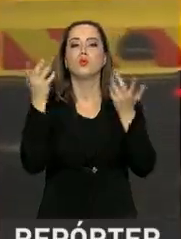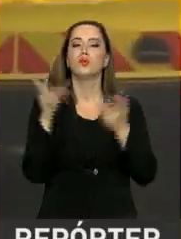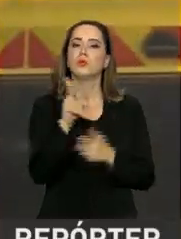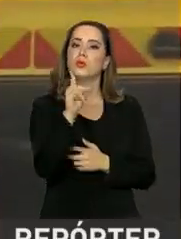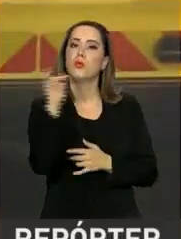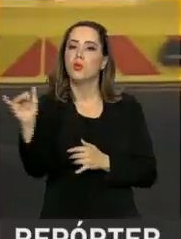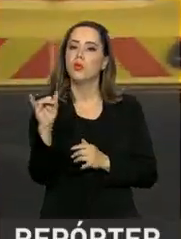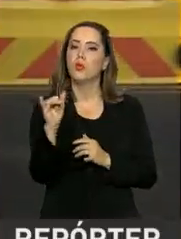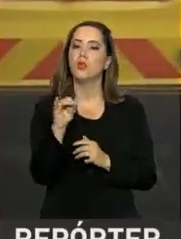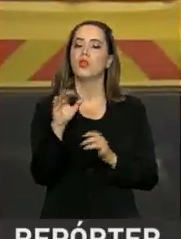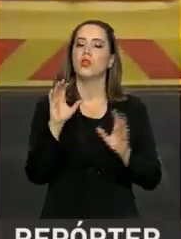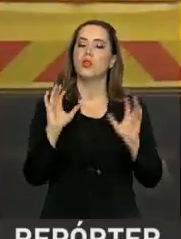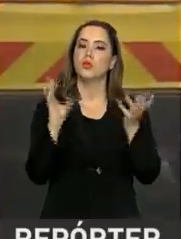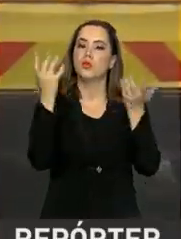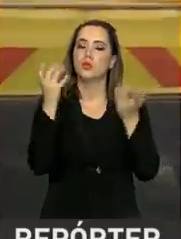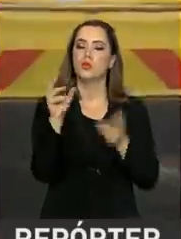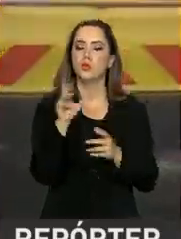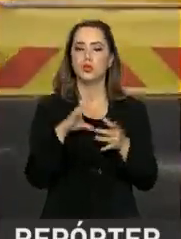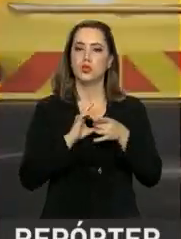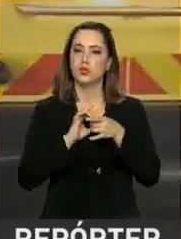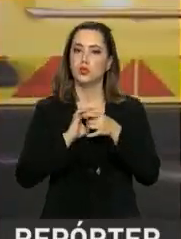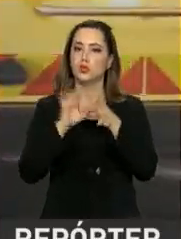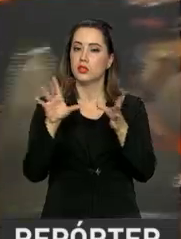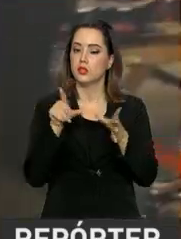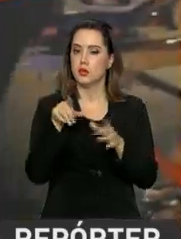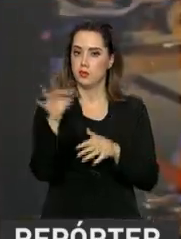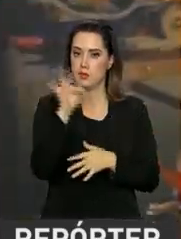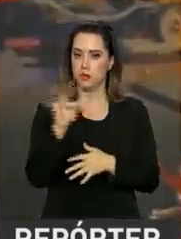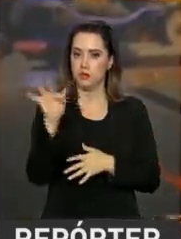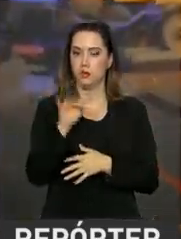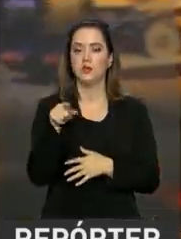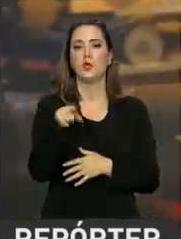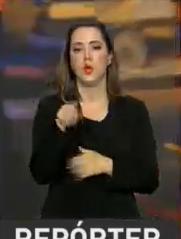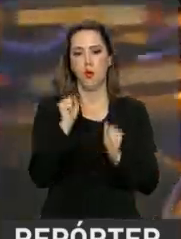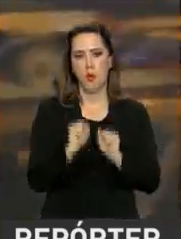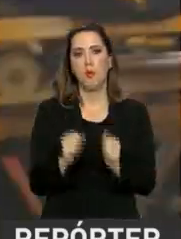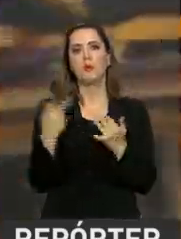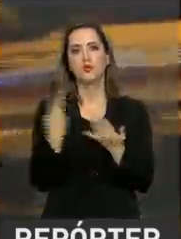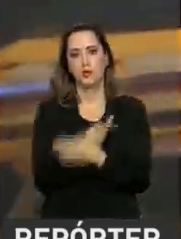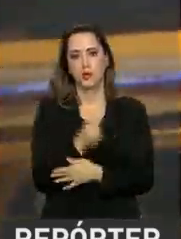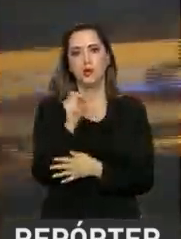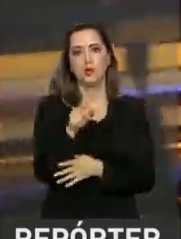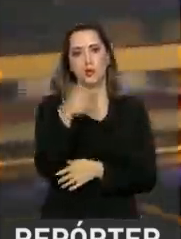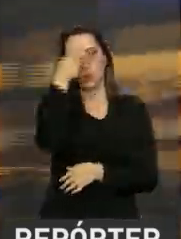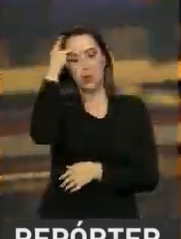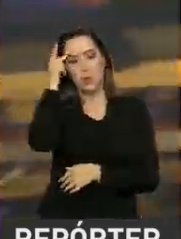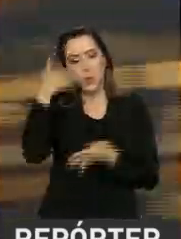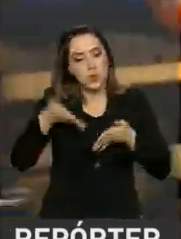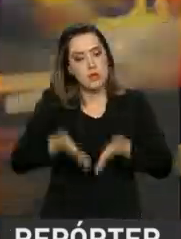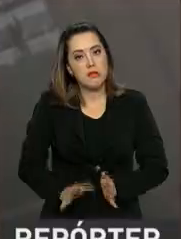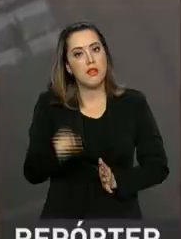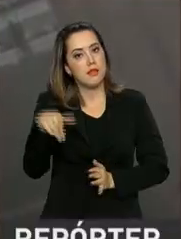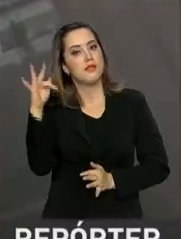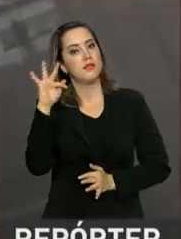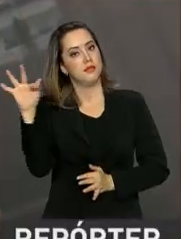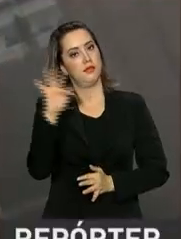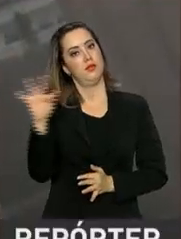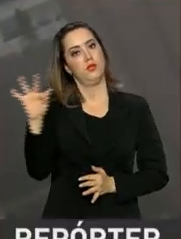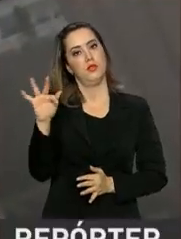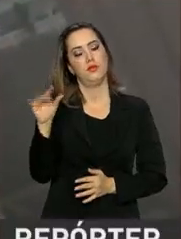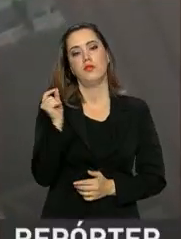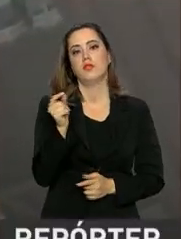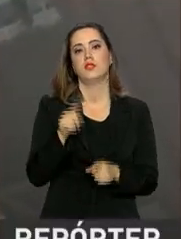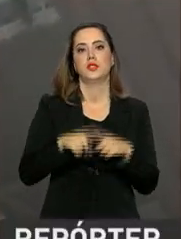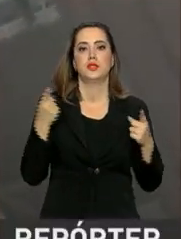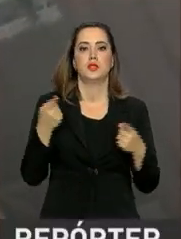Francês, pode ter sido perpetrado por um cidadão francês que nasceu na Tunísia, esse cidadão de 31 anos que não